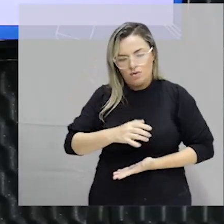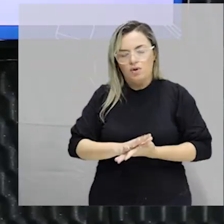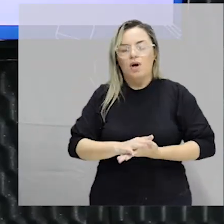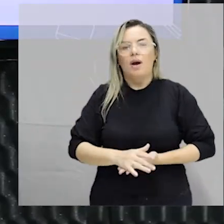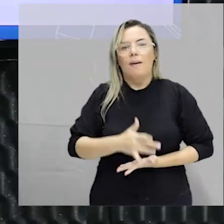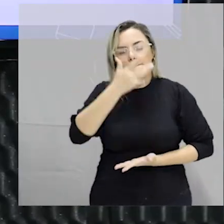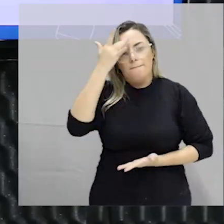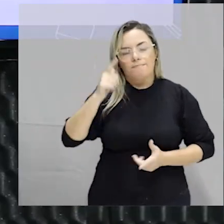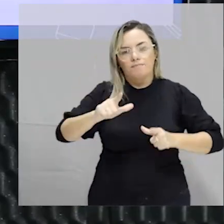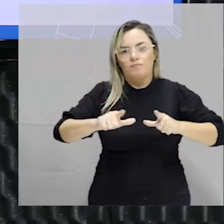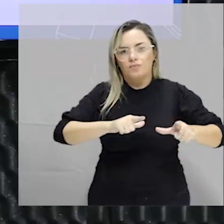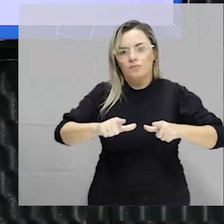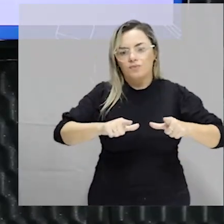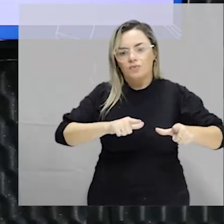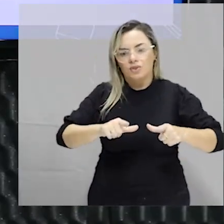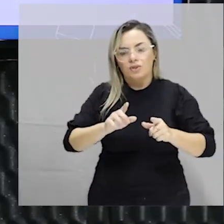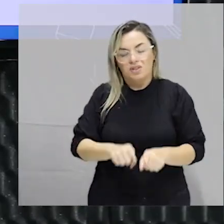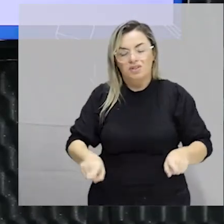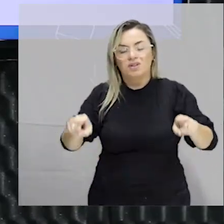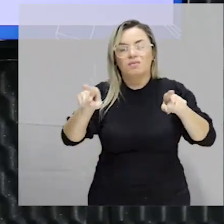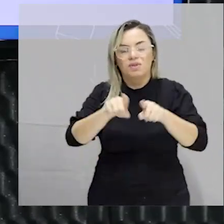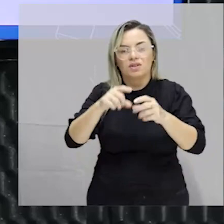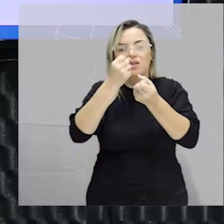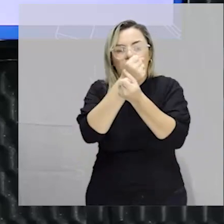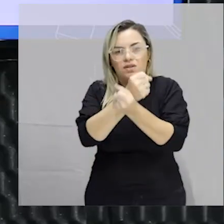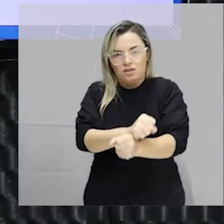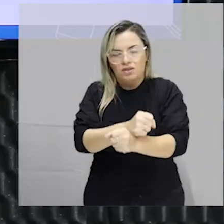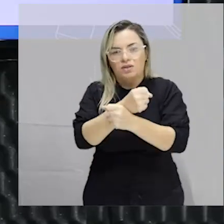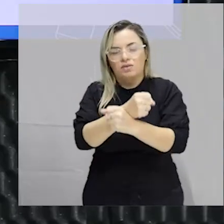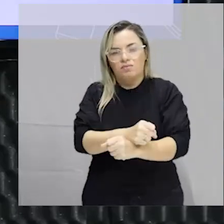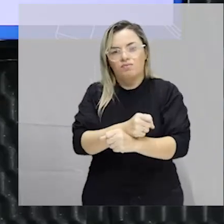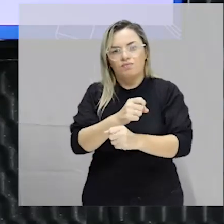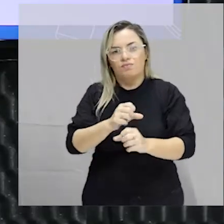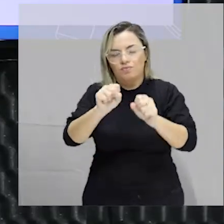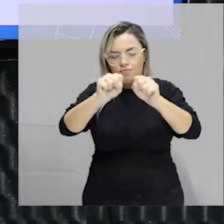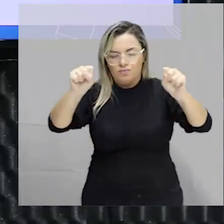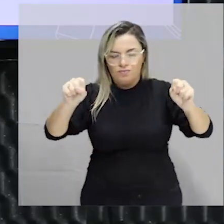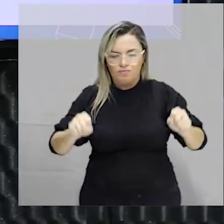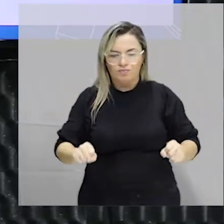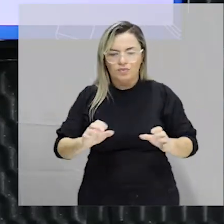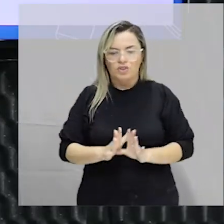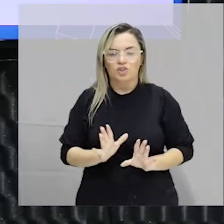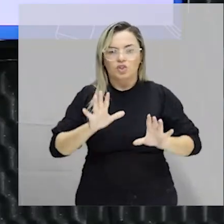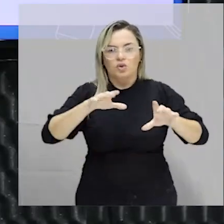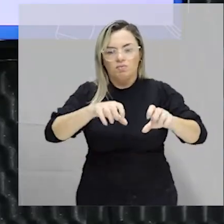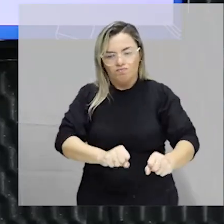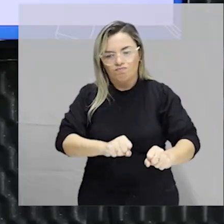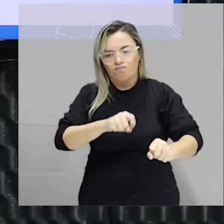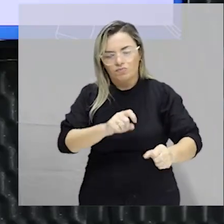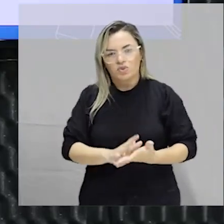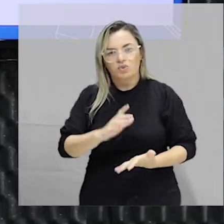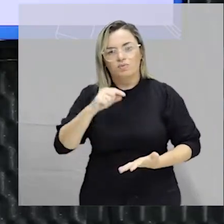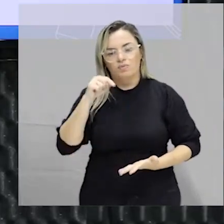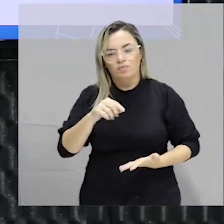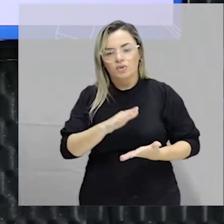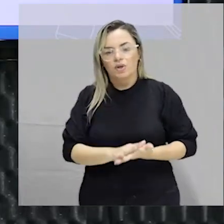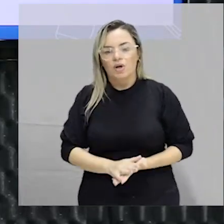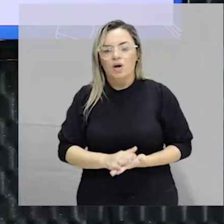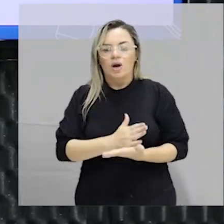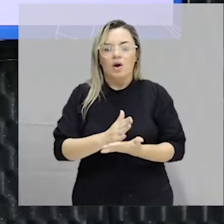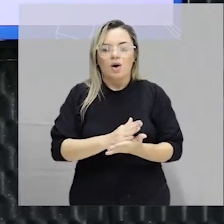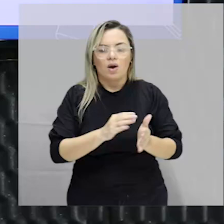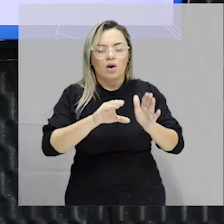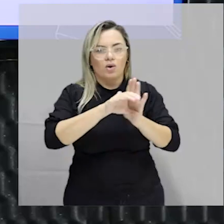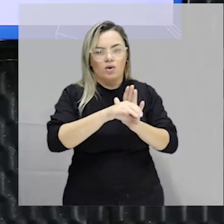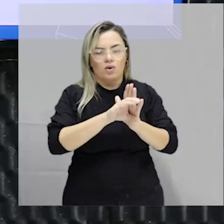trabalha, ele também está sendo explorado. Ele está dentro de um sistema de dominação. Alguns conceitos